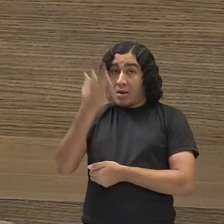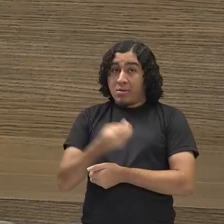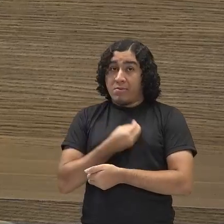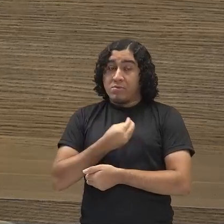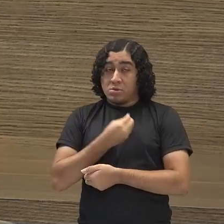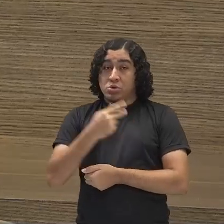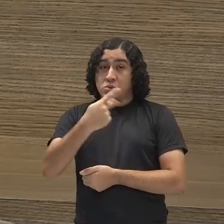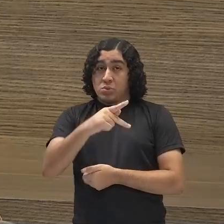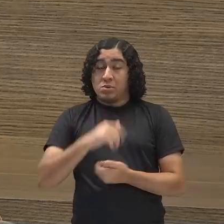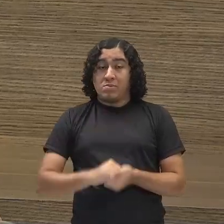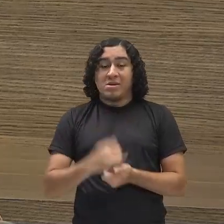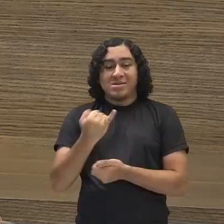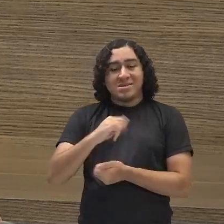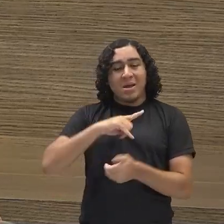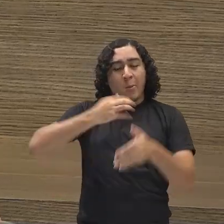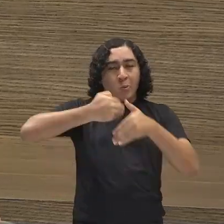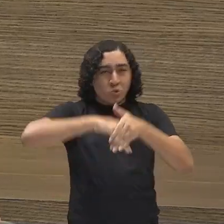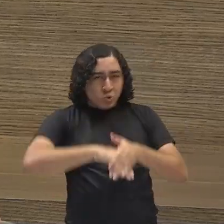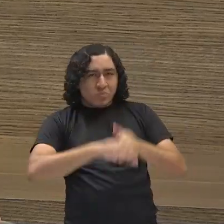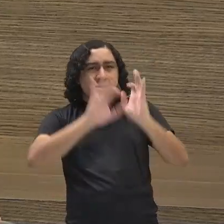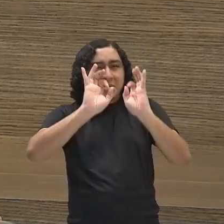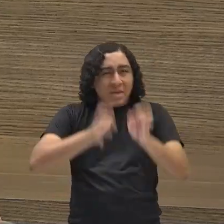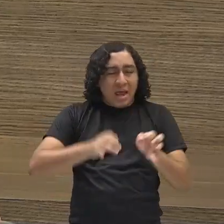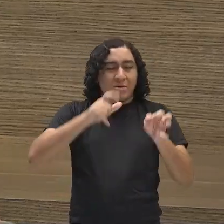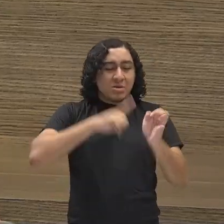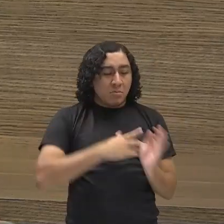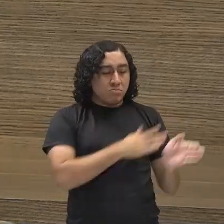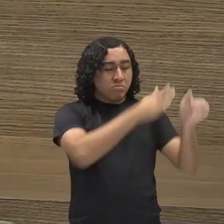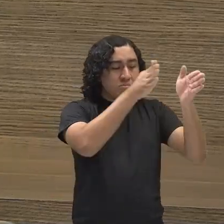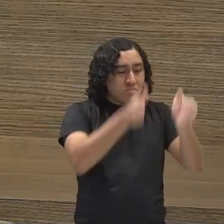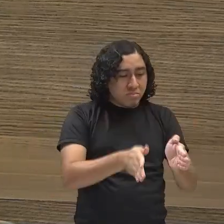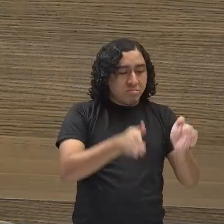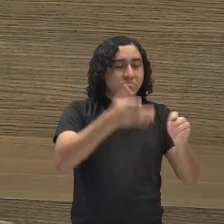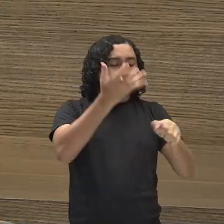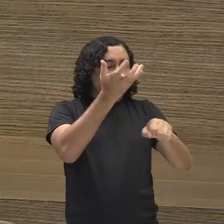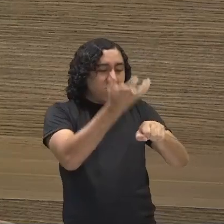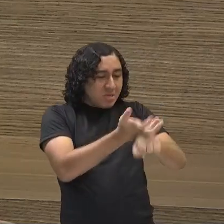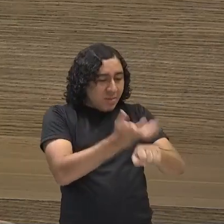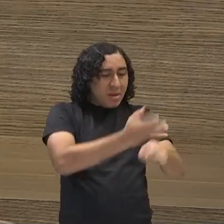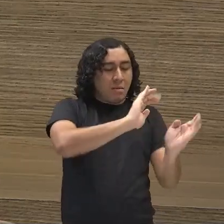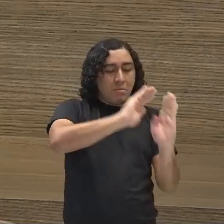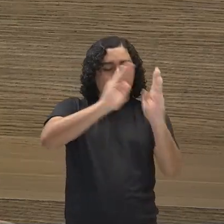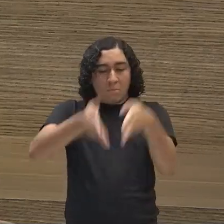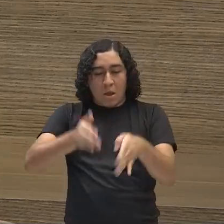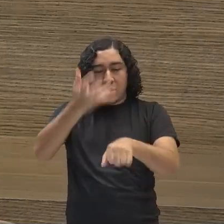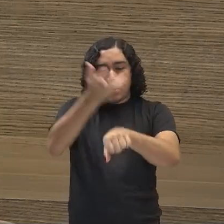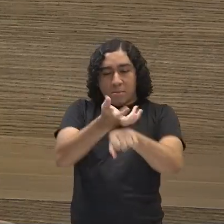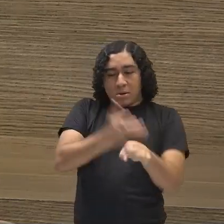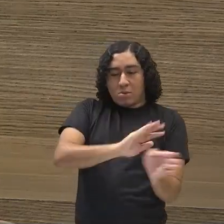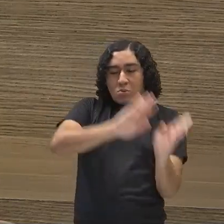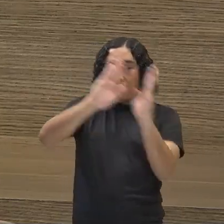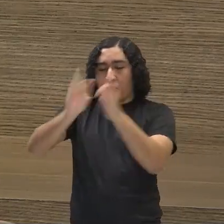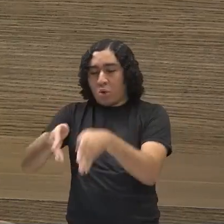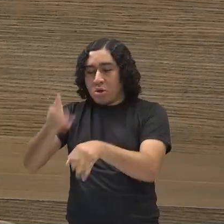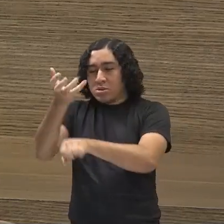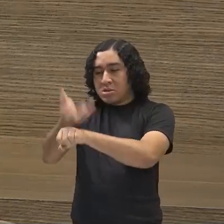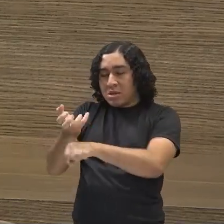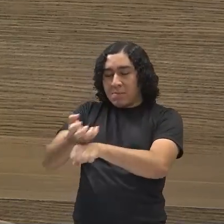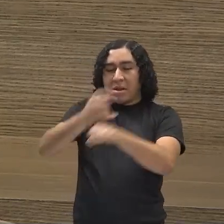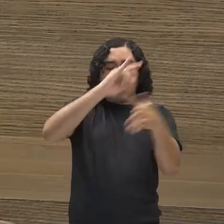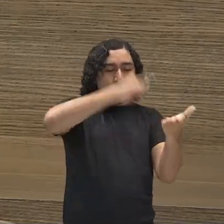você tiver o costume de criar pastinhas lá no seu disco D, do seu computador, e